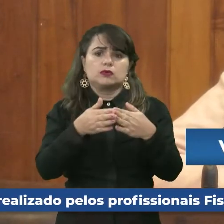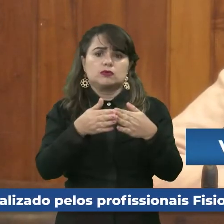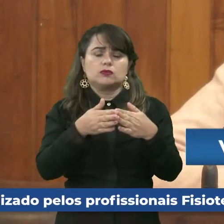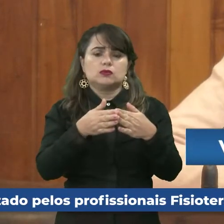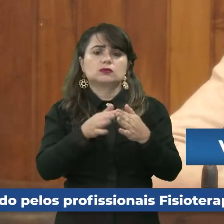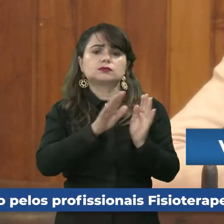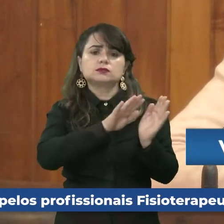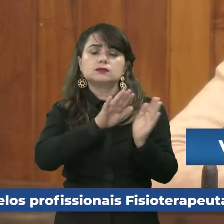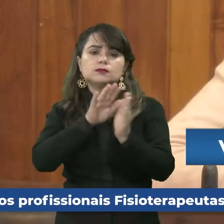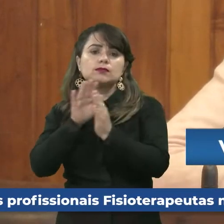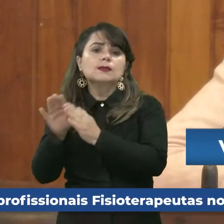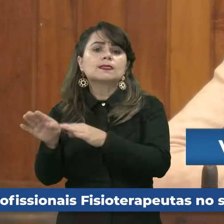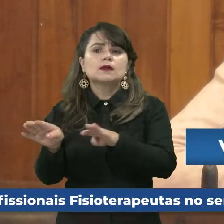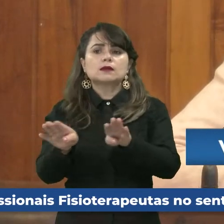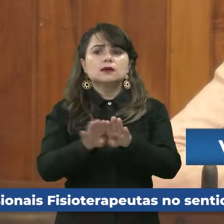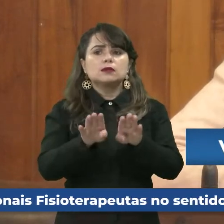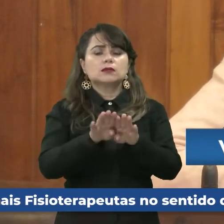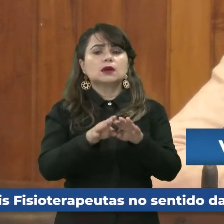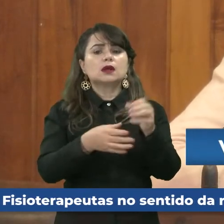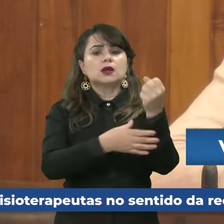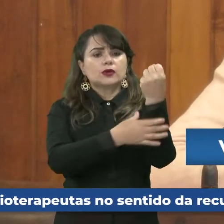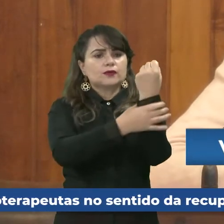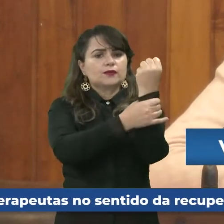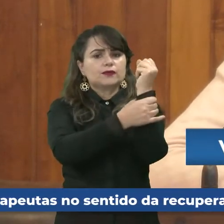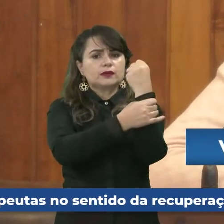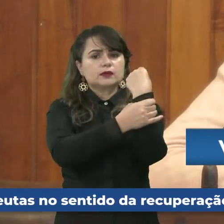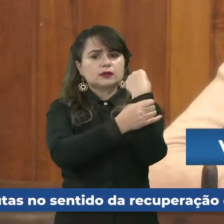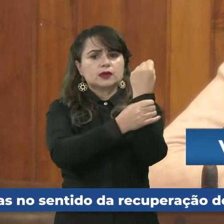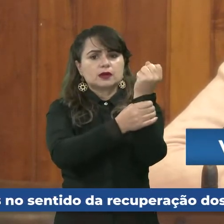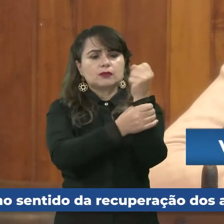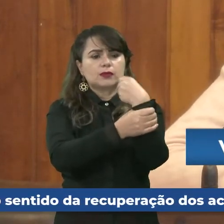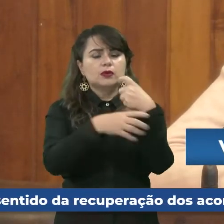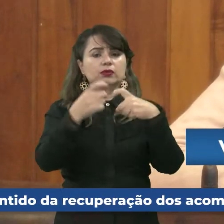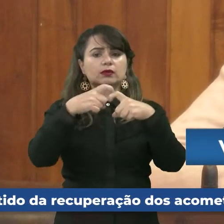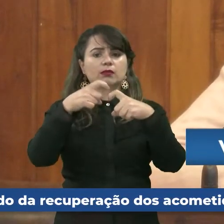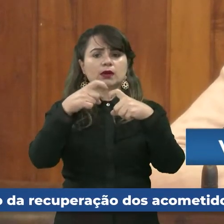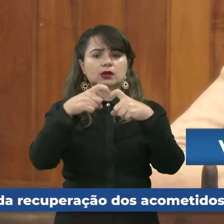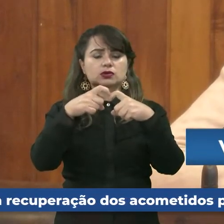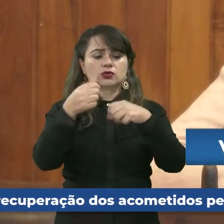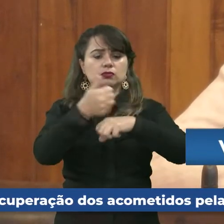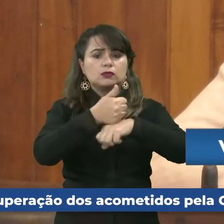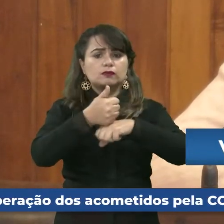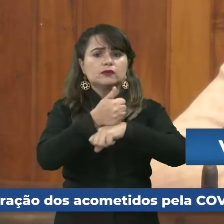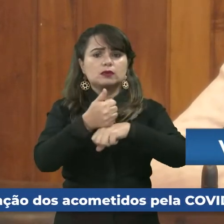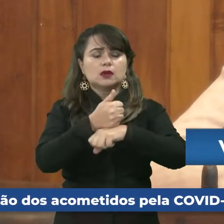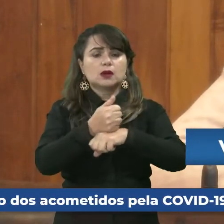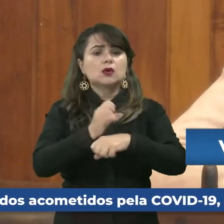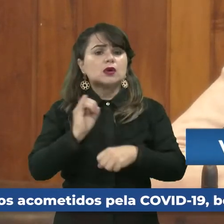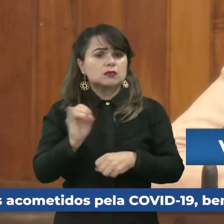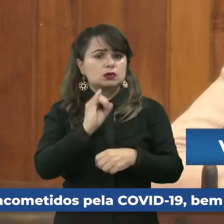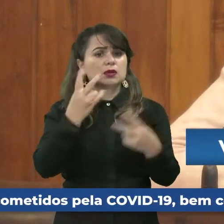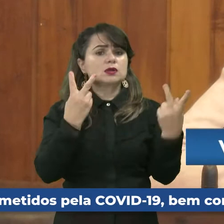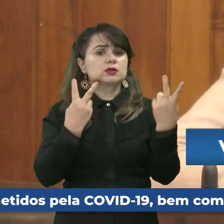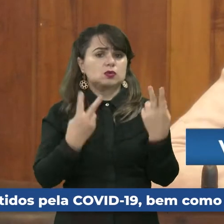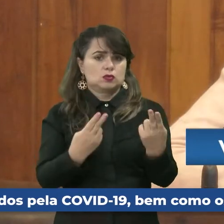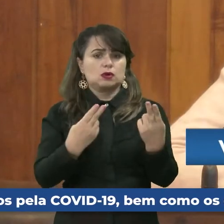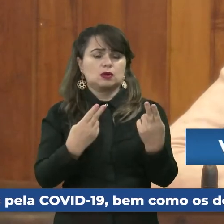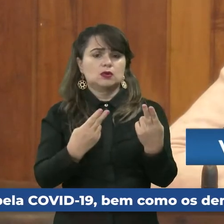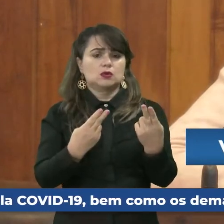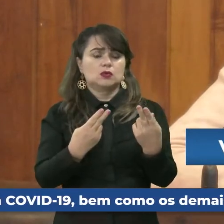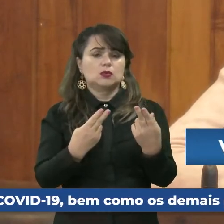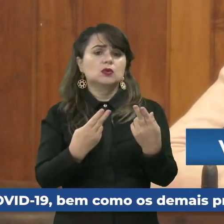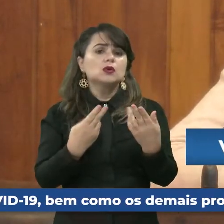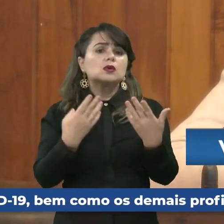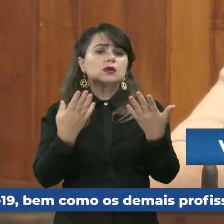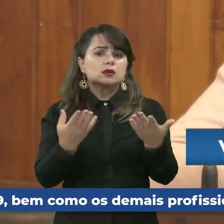fisioterapeutas, que é tão importante quanto o enfermeiro, quanto o médico. Porque o fisioterapeuta, quando a